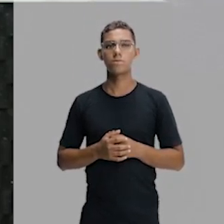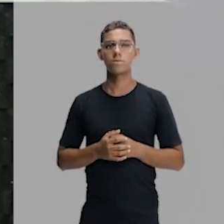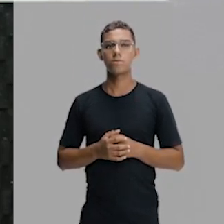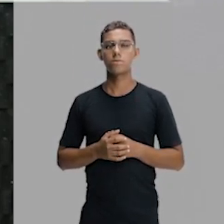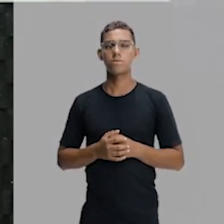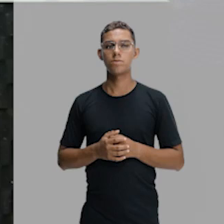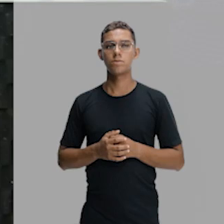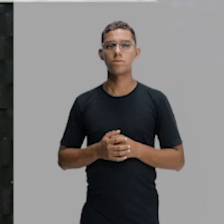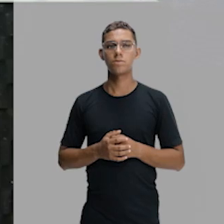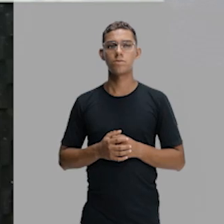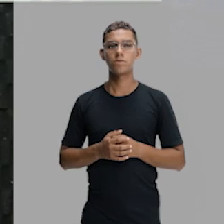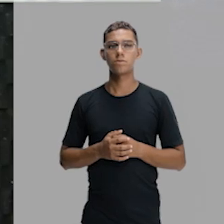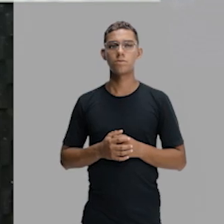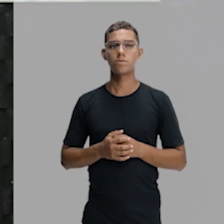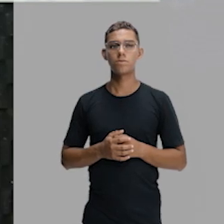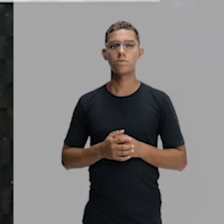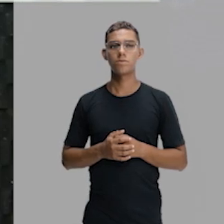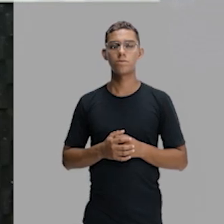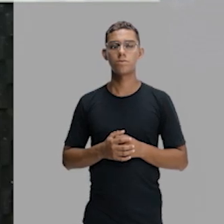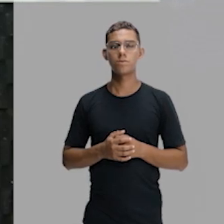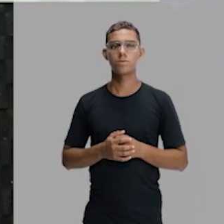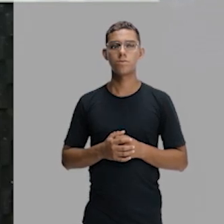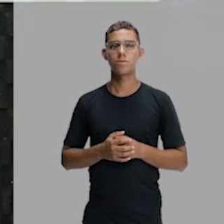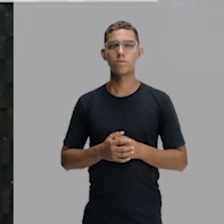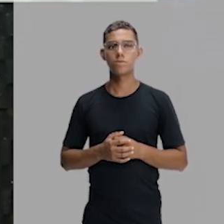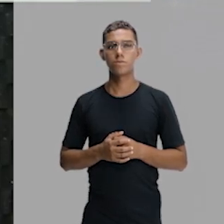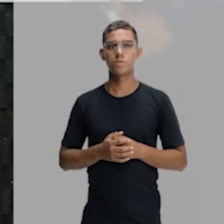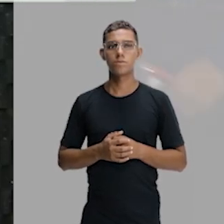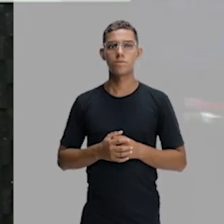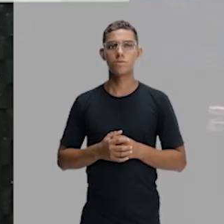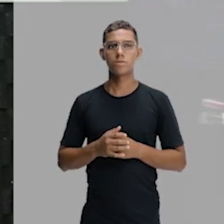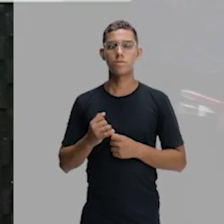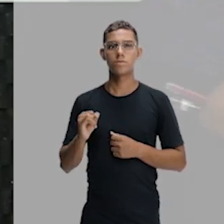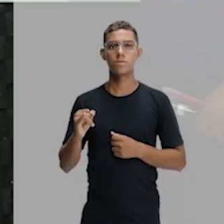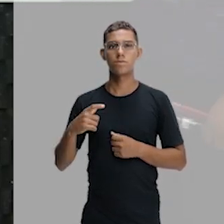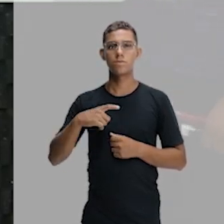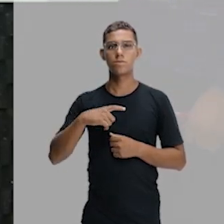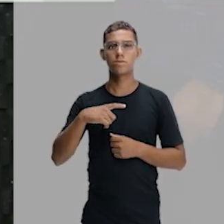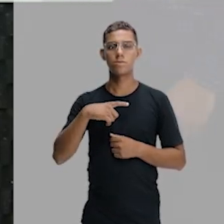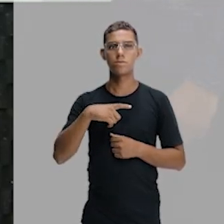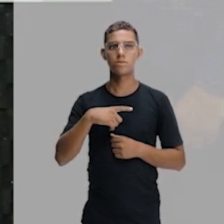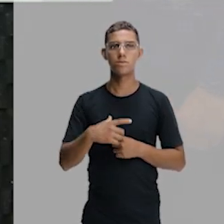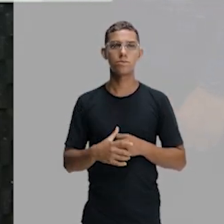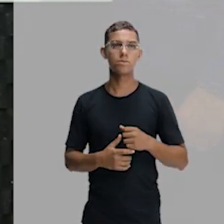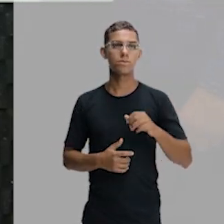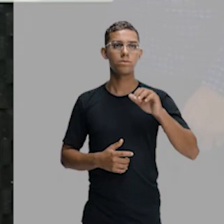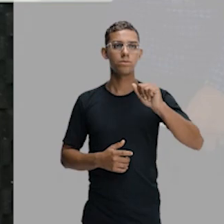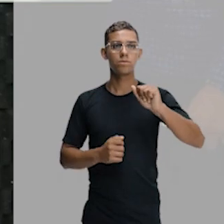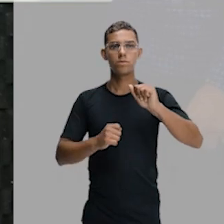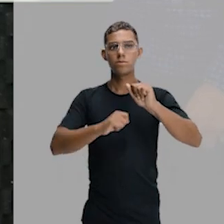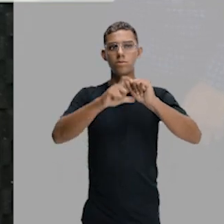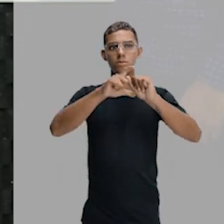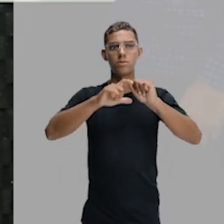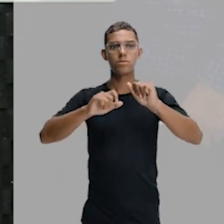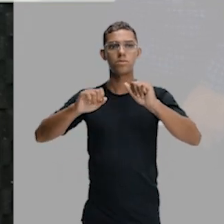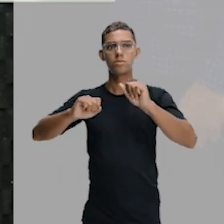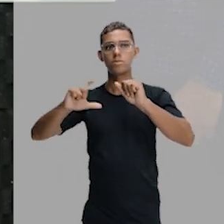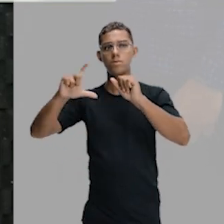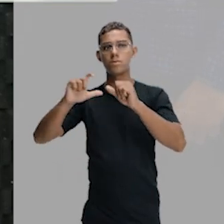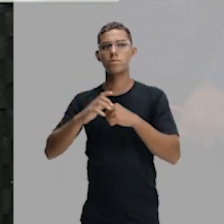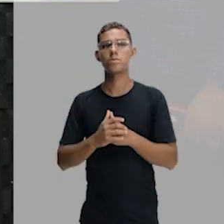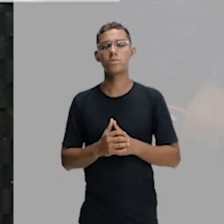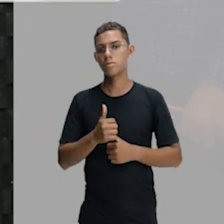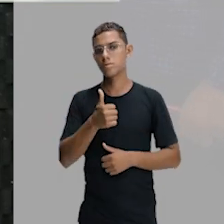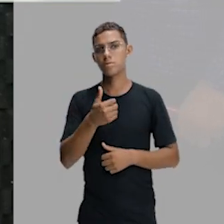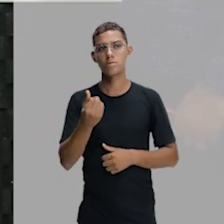é a probabilidade de se produzir plantas anãs. Se eu tive um cruzamento de 2 indivíduos e nasceu 160